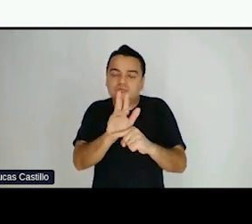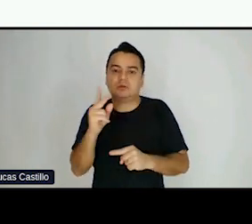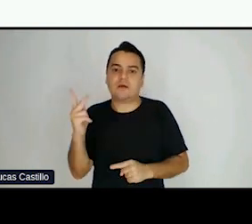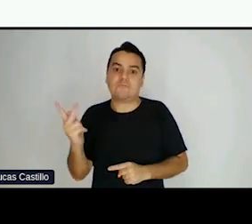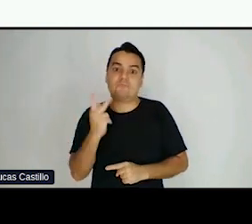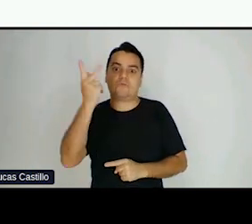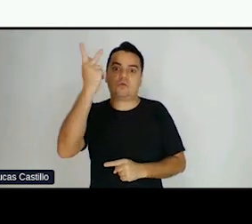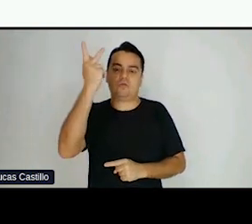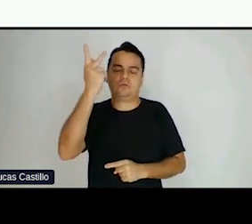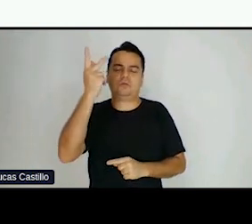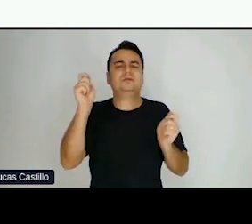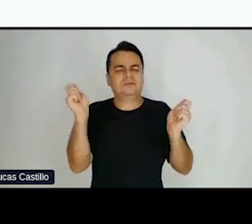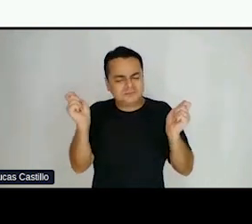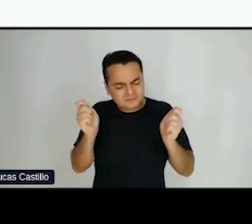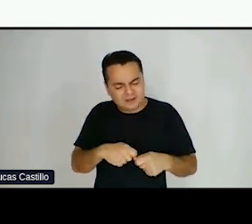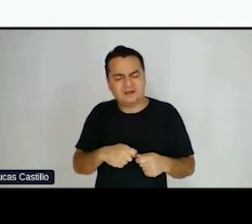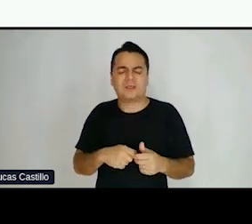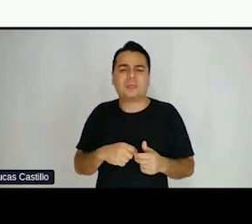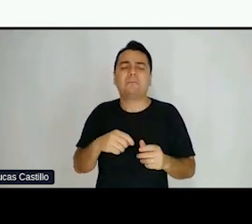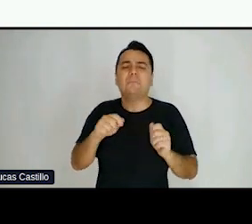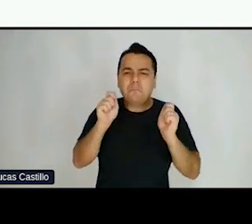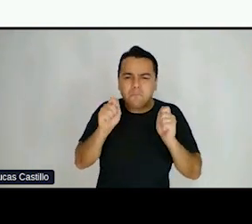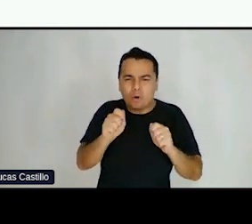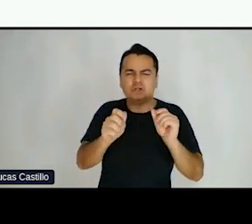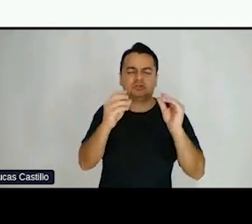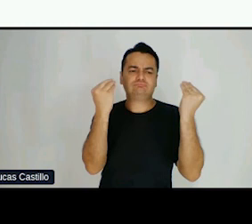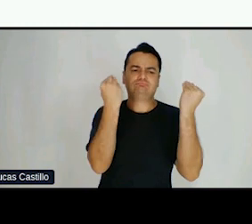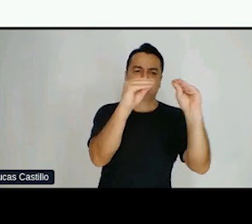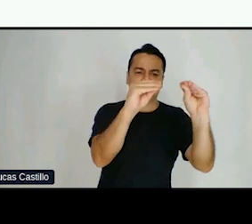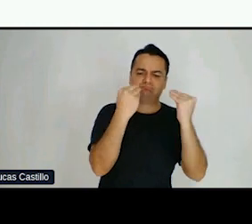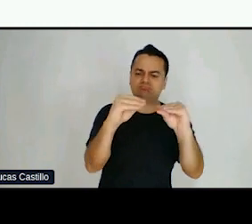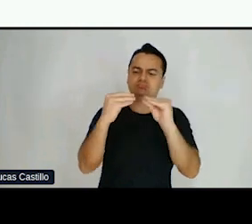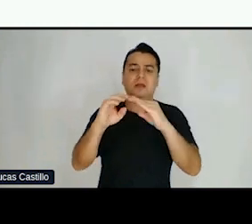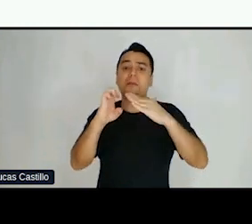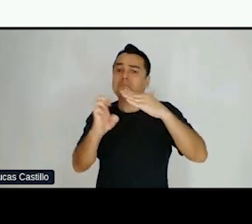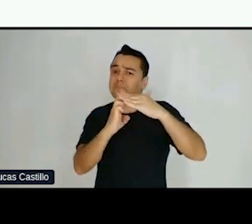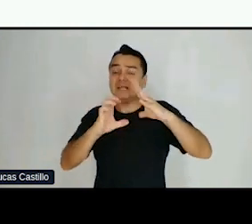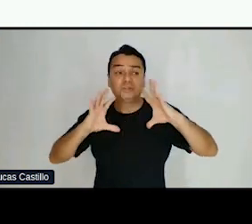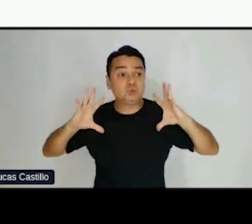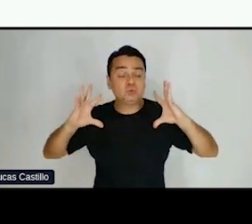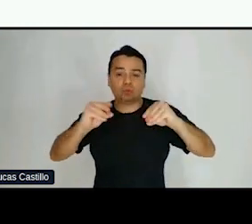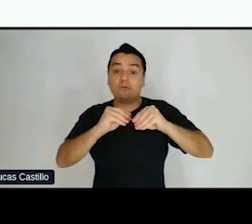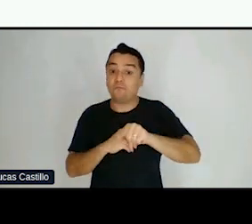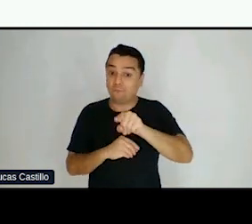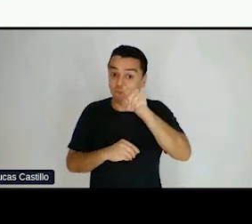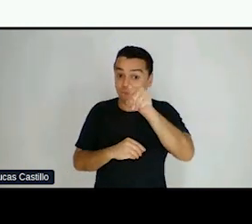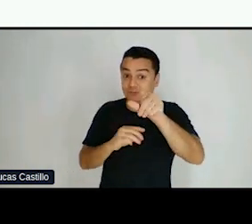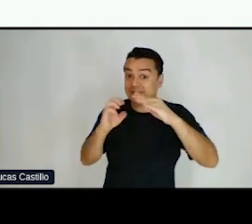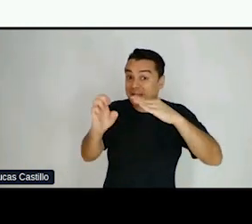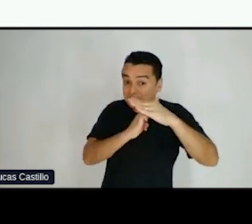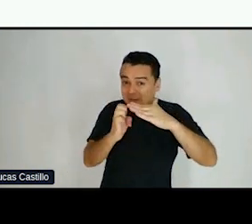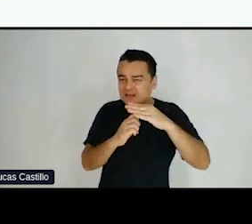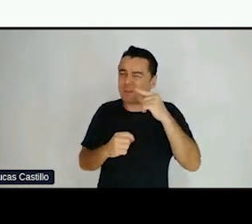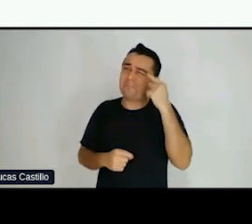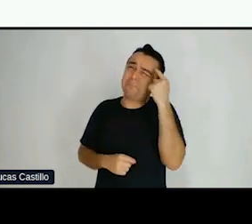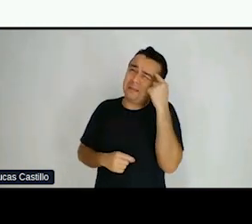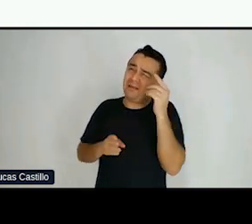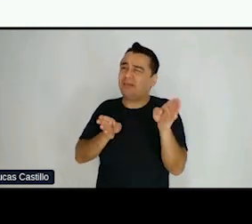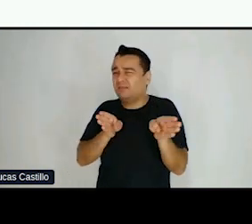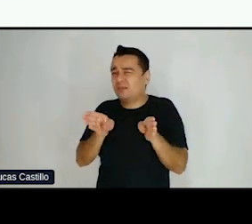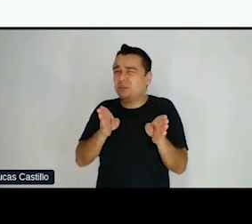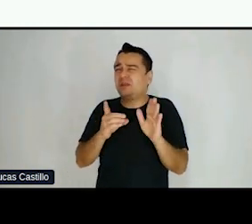ela deve ser implementada em todas as empresas. Então, assim, se vocês ainda estão pensando em acessibilidade digital, vamos